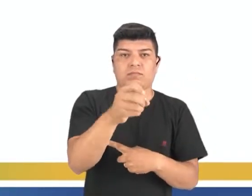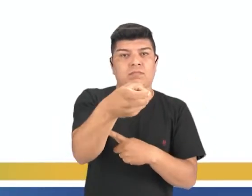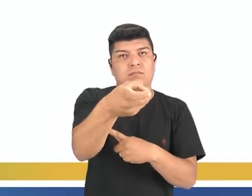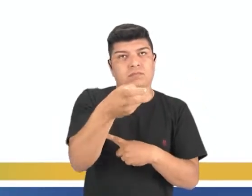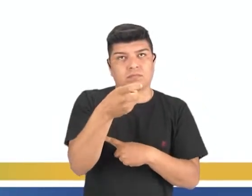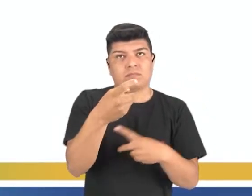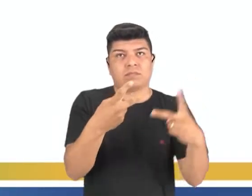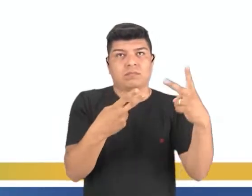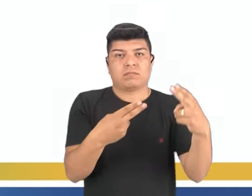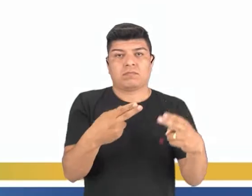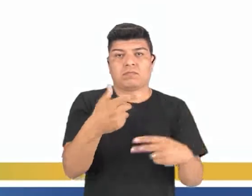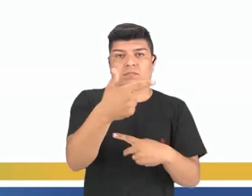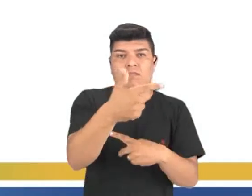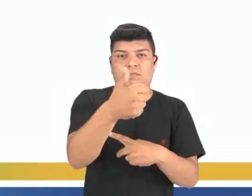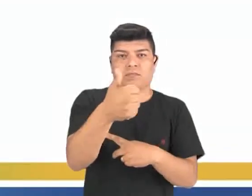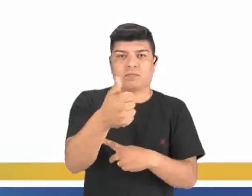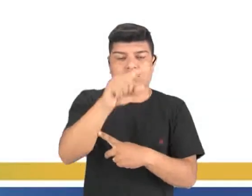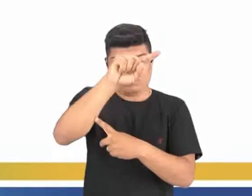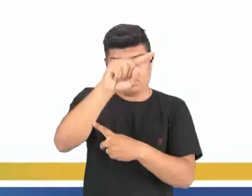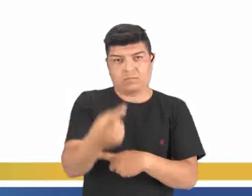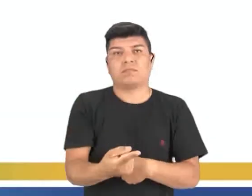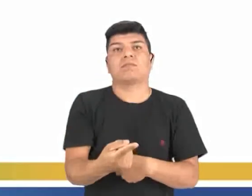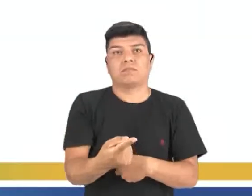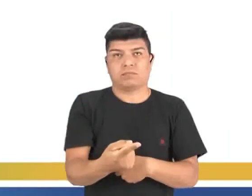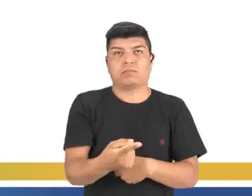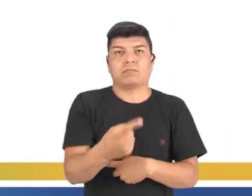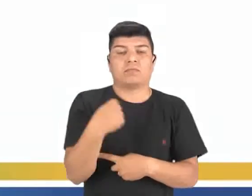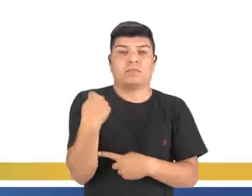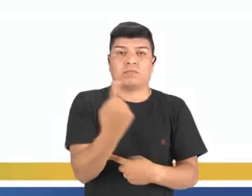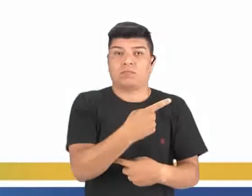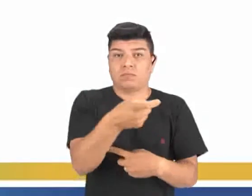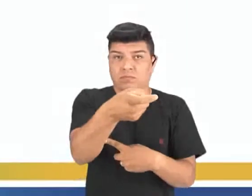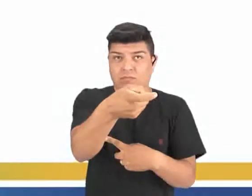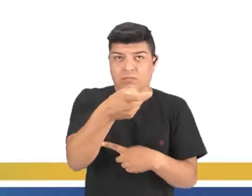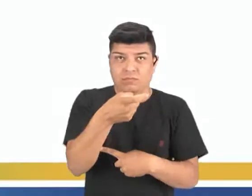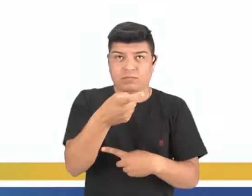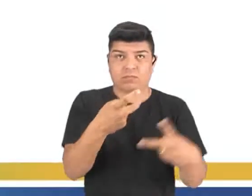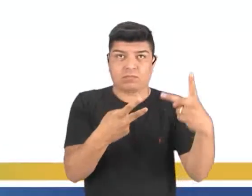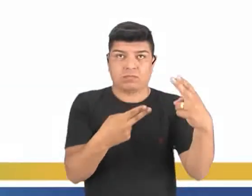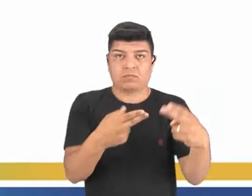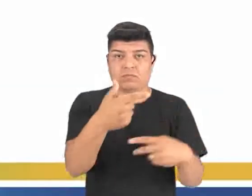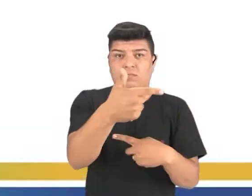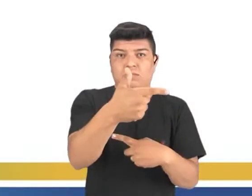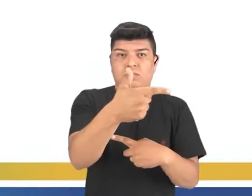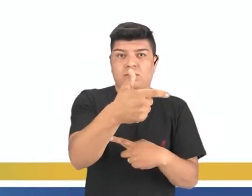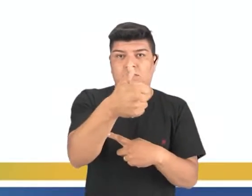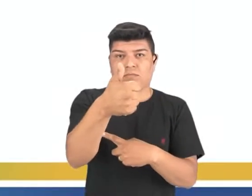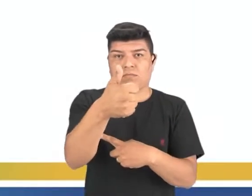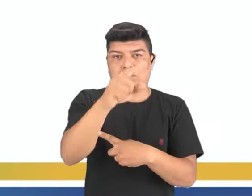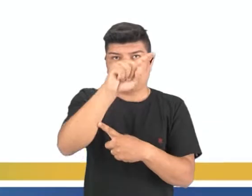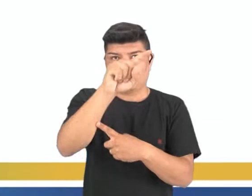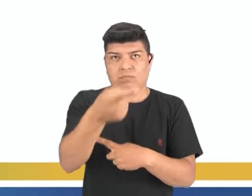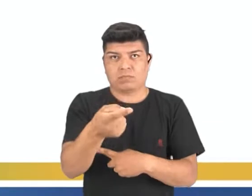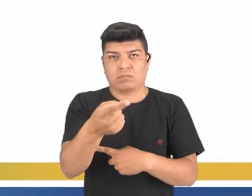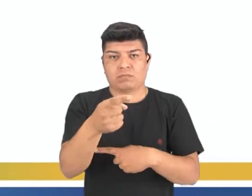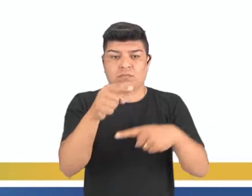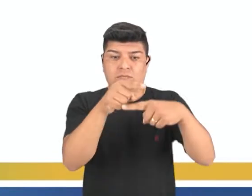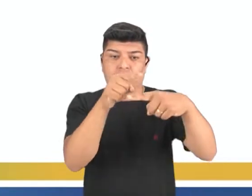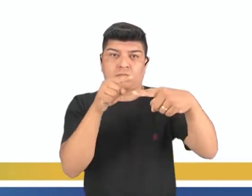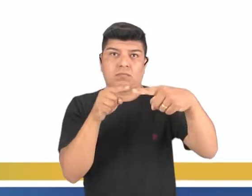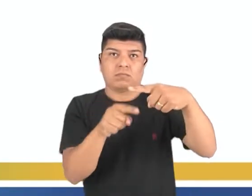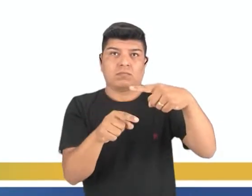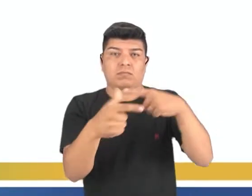a 21.000, né? Então, o nosso x vai ser igual a 21.000 dividido por 250, já